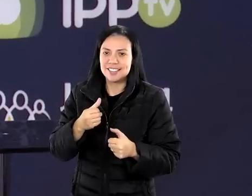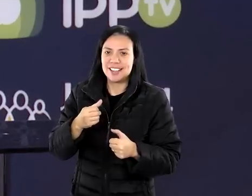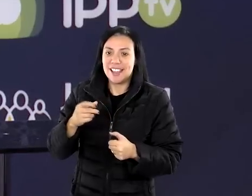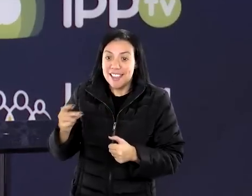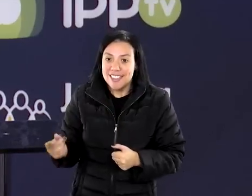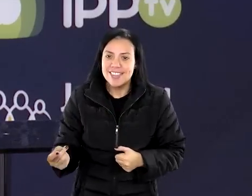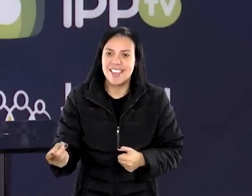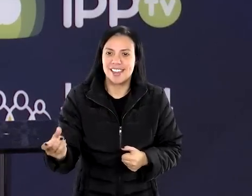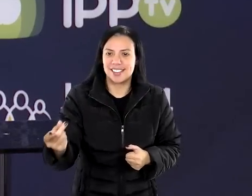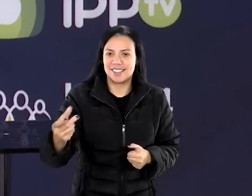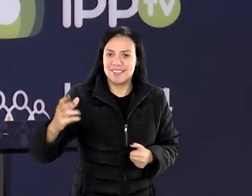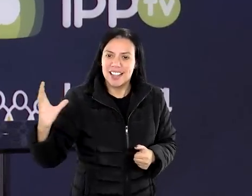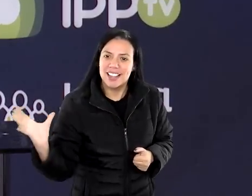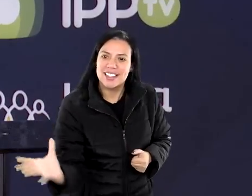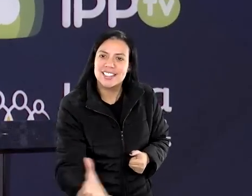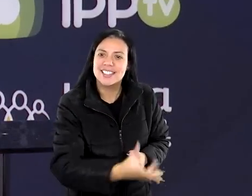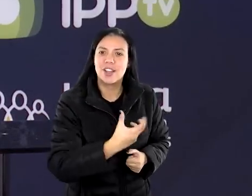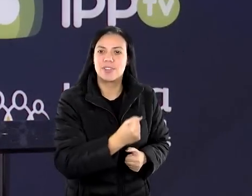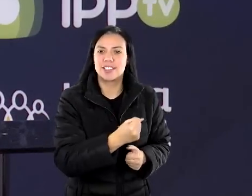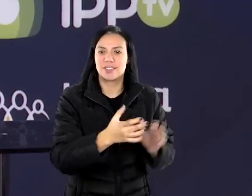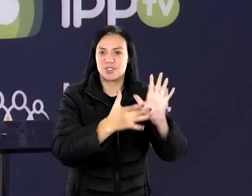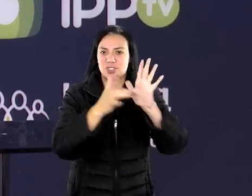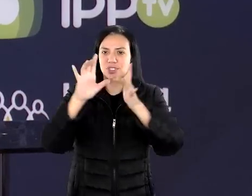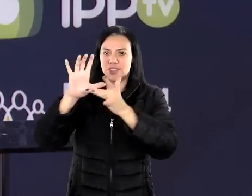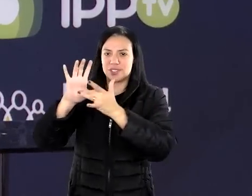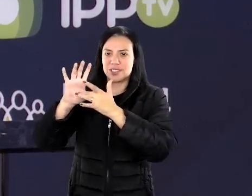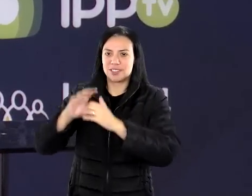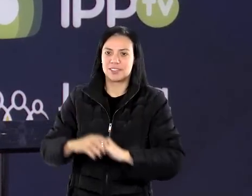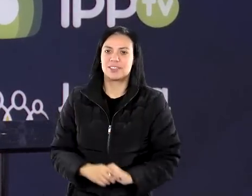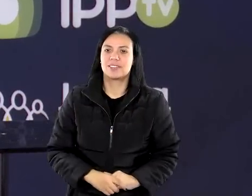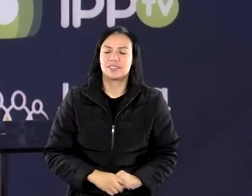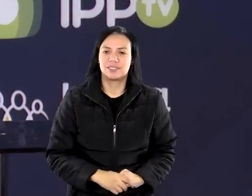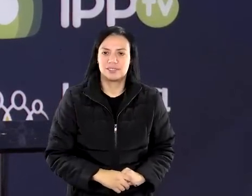sua alma, a vida eterna.